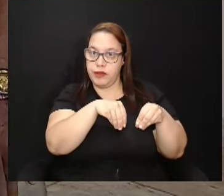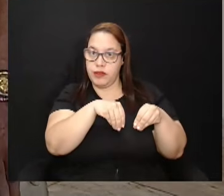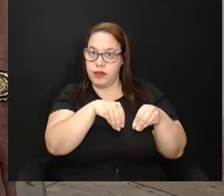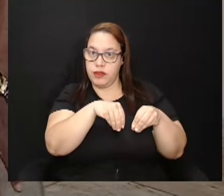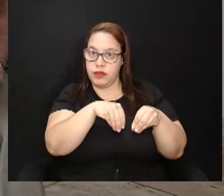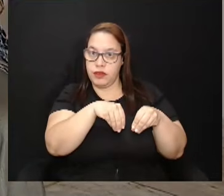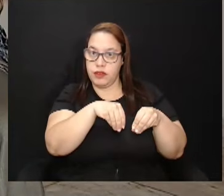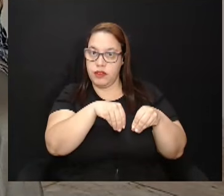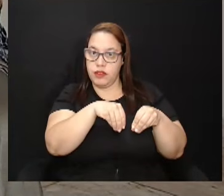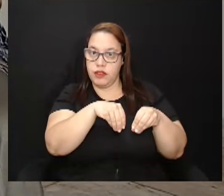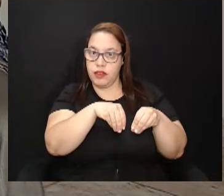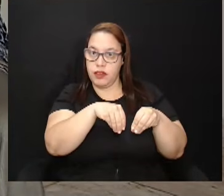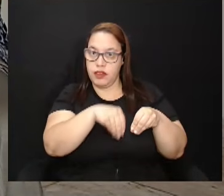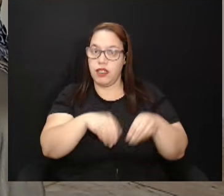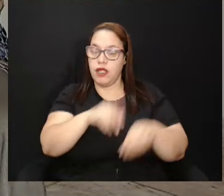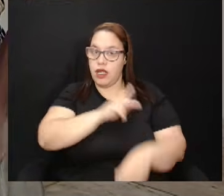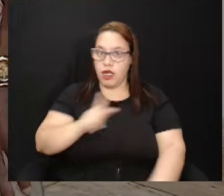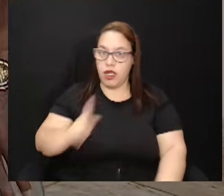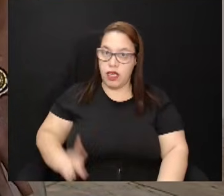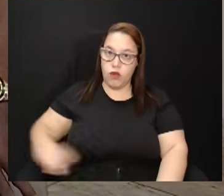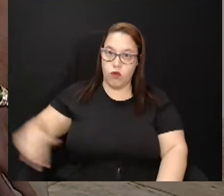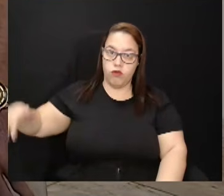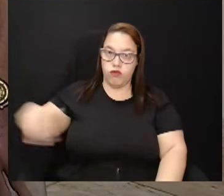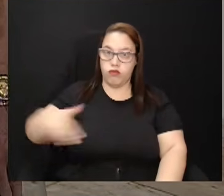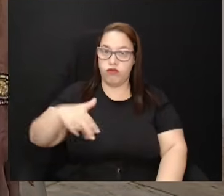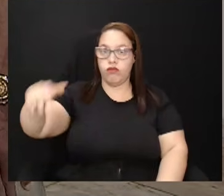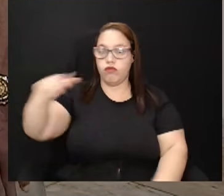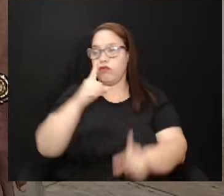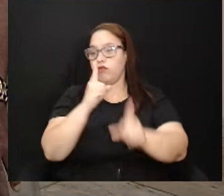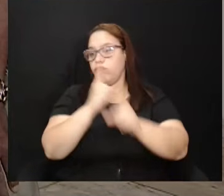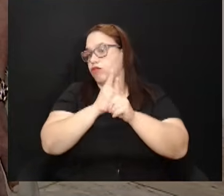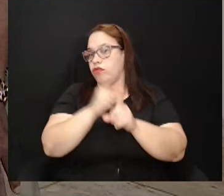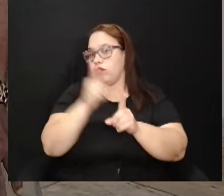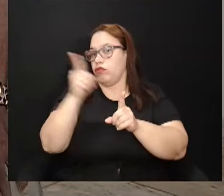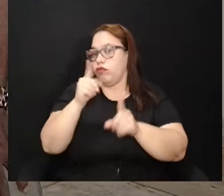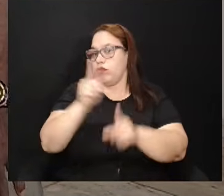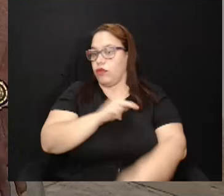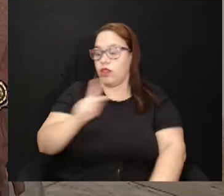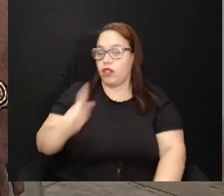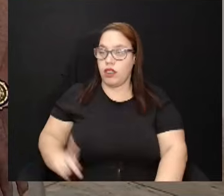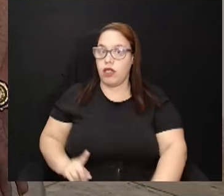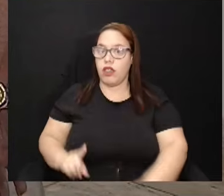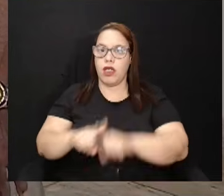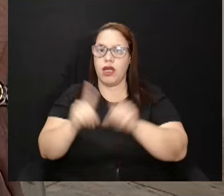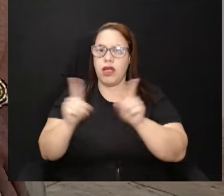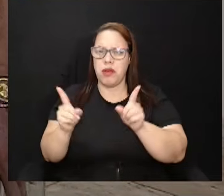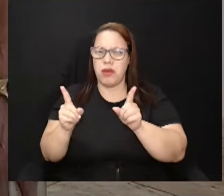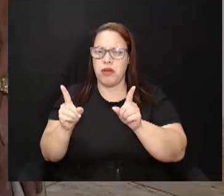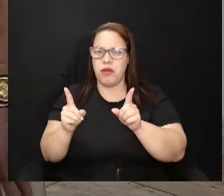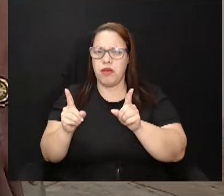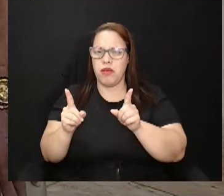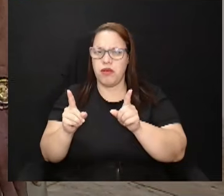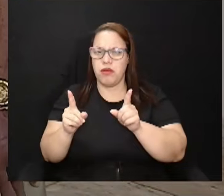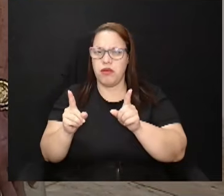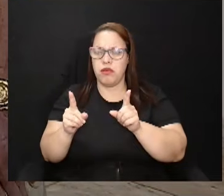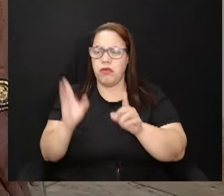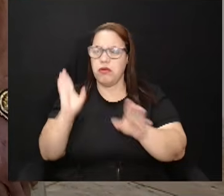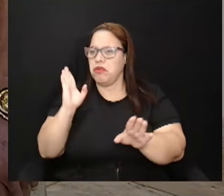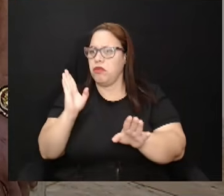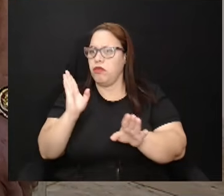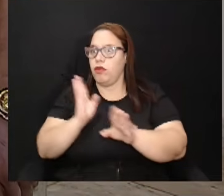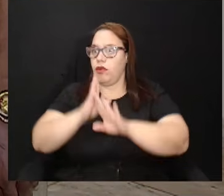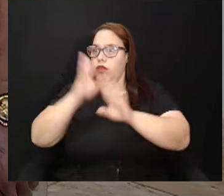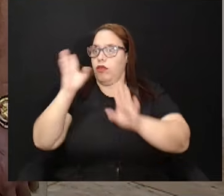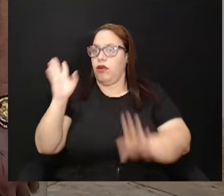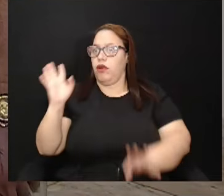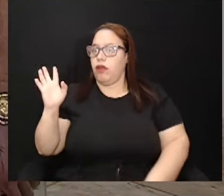aqui na Ponte Preta, descíamos e chegava lá na ponte e tal, mas era peneira. De repente, alguém lá